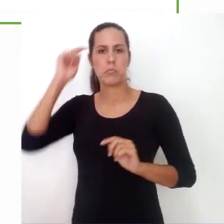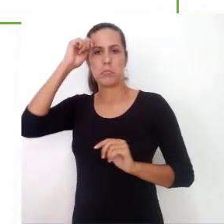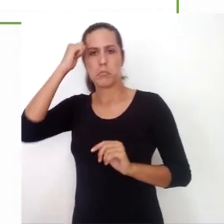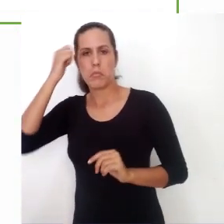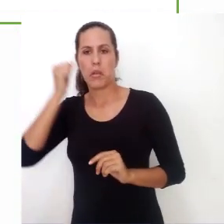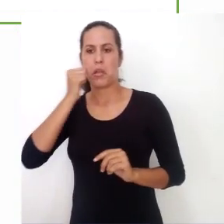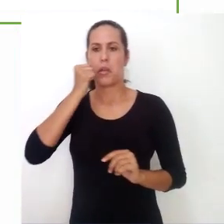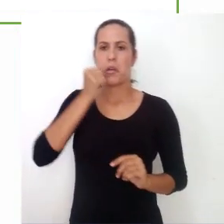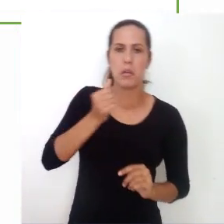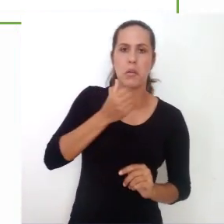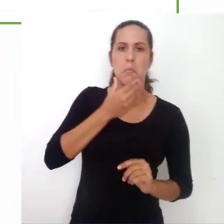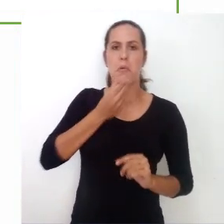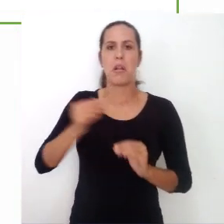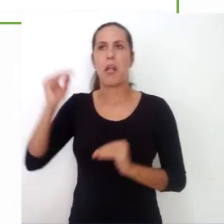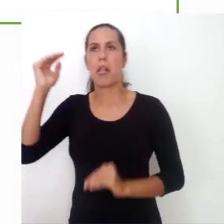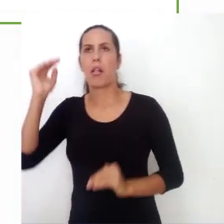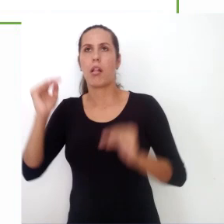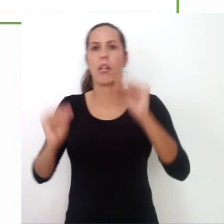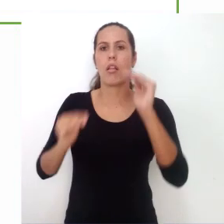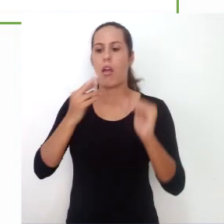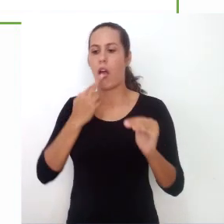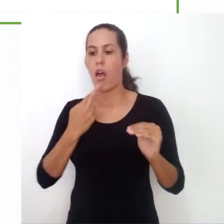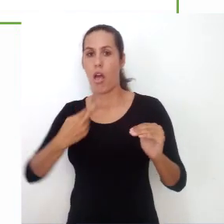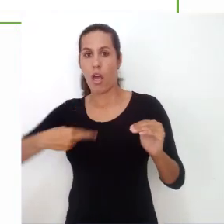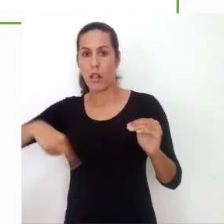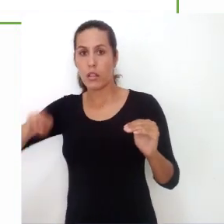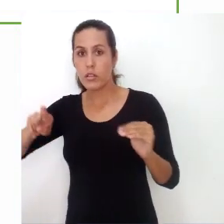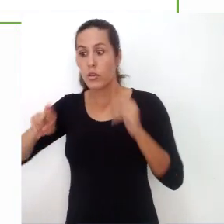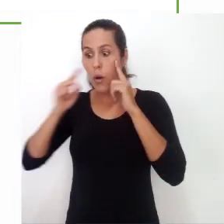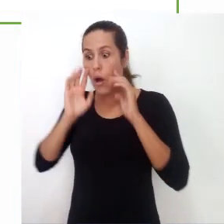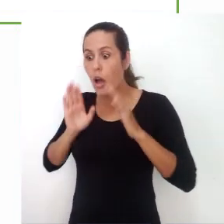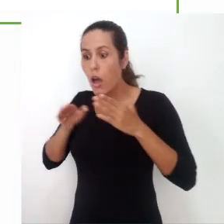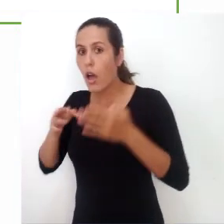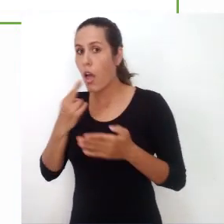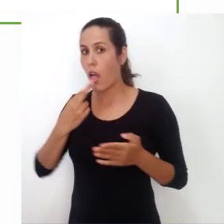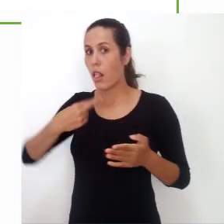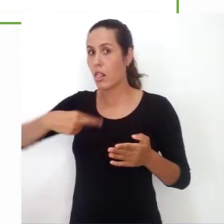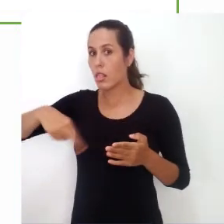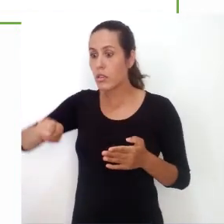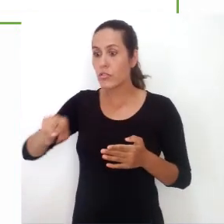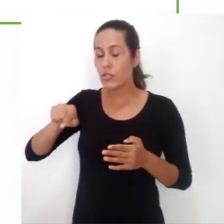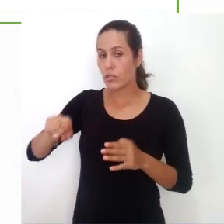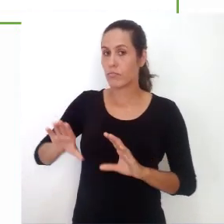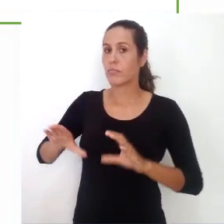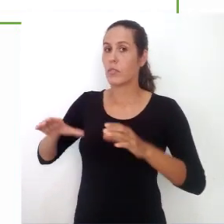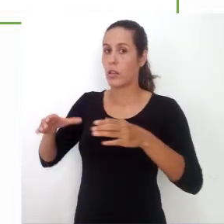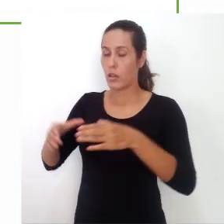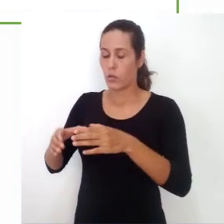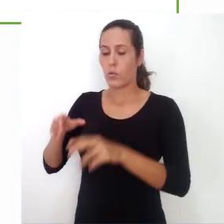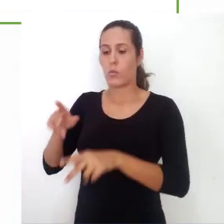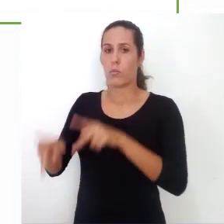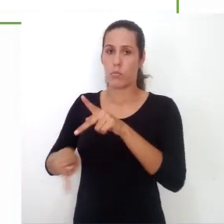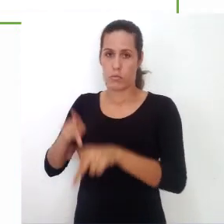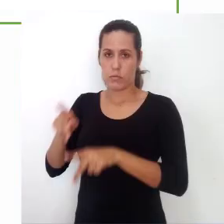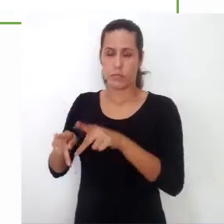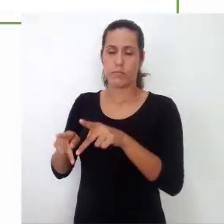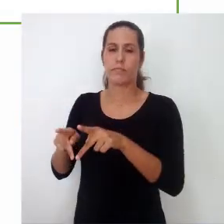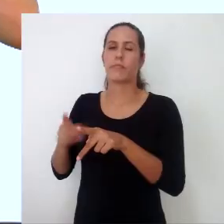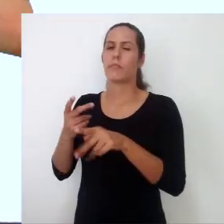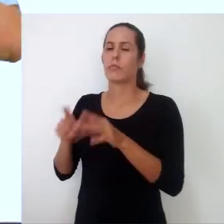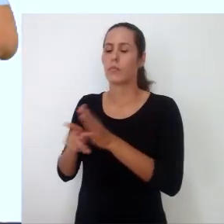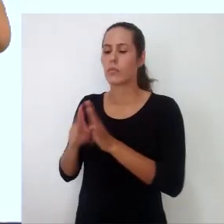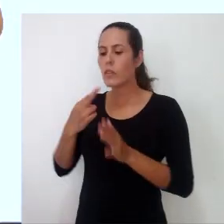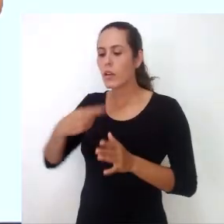raça, sexo, língua, religião, observando sempre que há minorias, que há povos, que